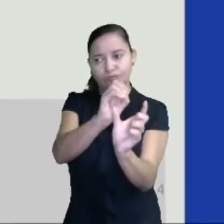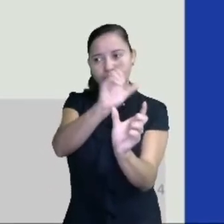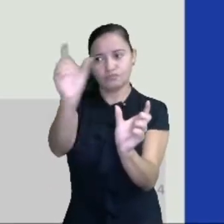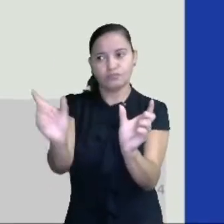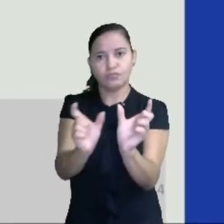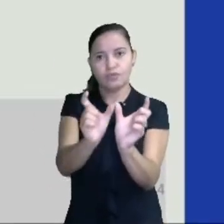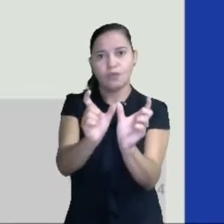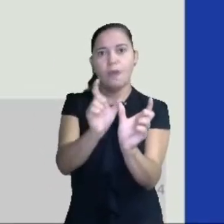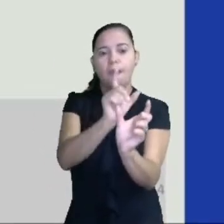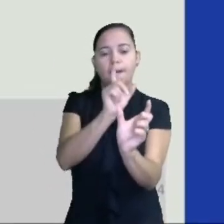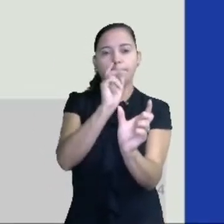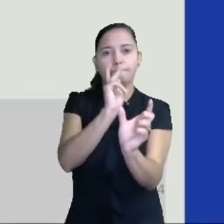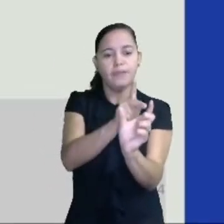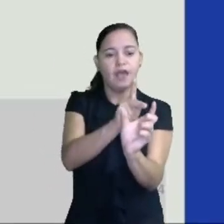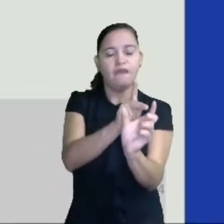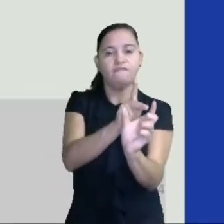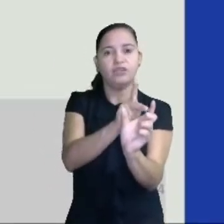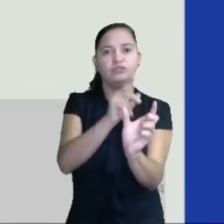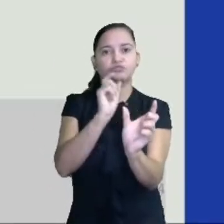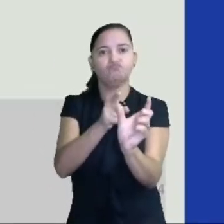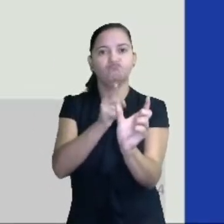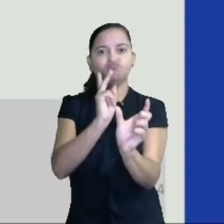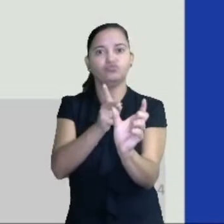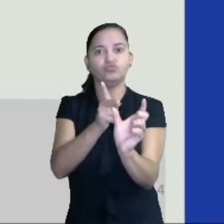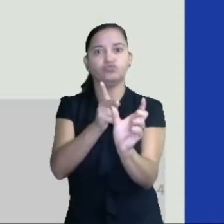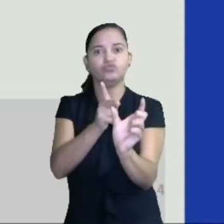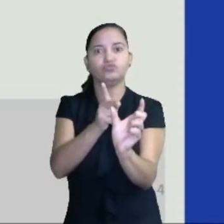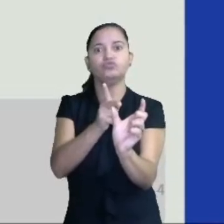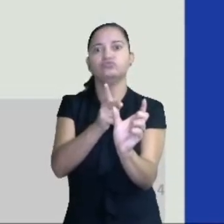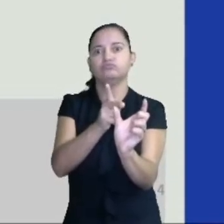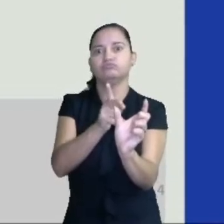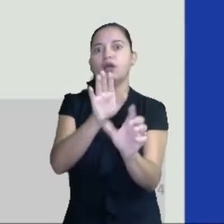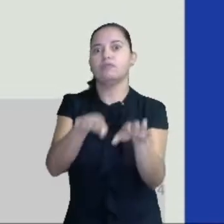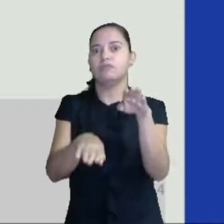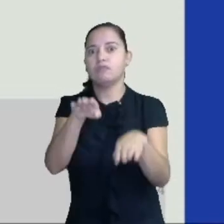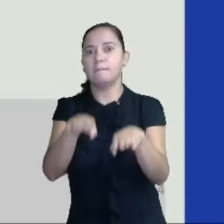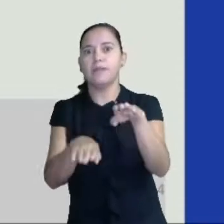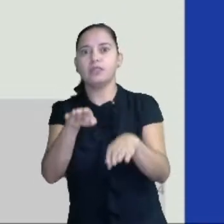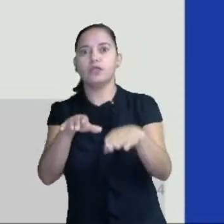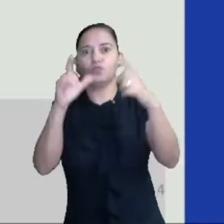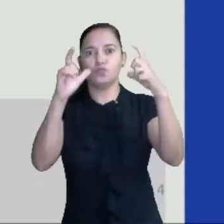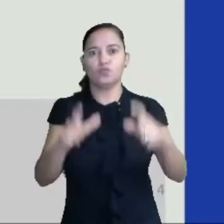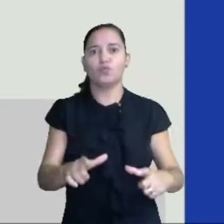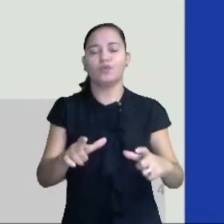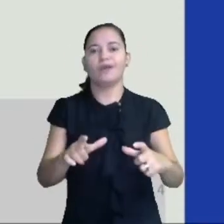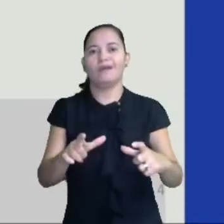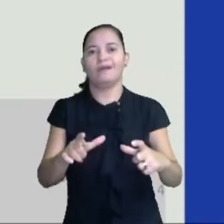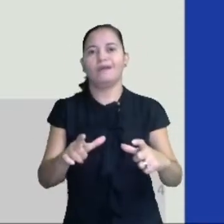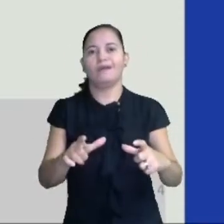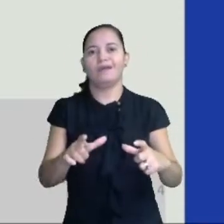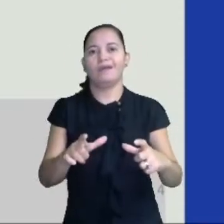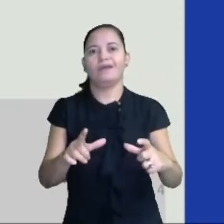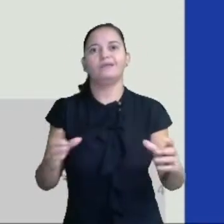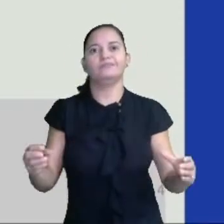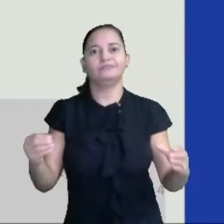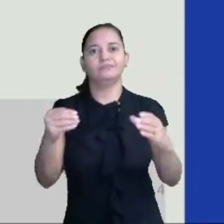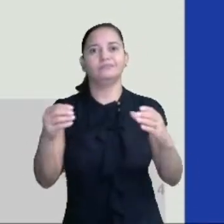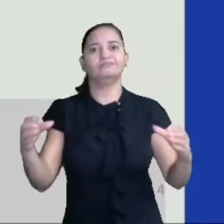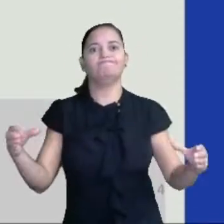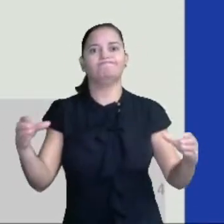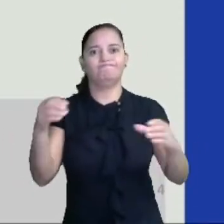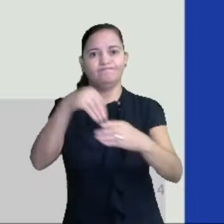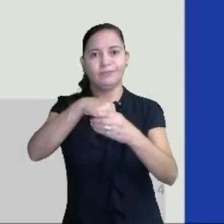e sufixo é dado dependendo do lugar que ocupam na palavra.